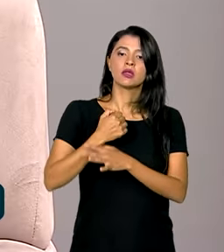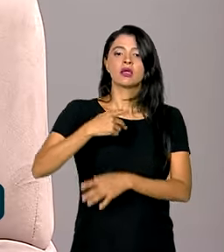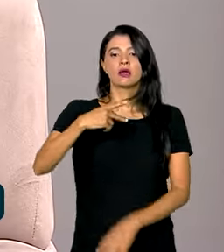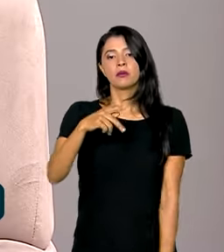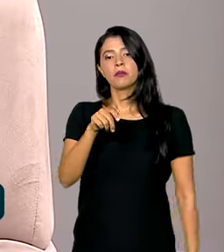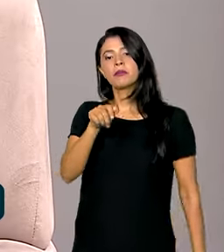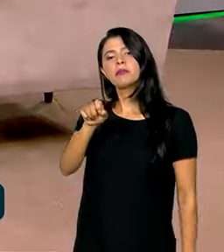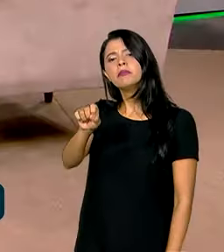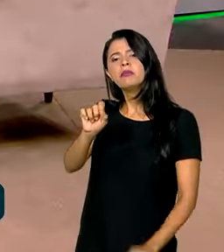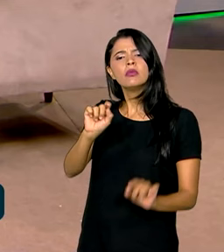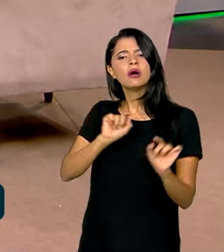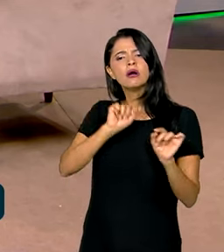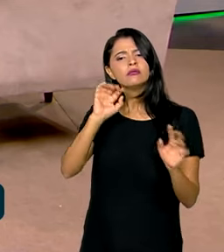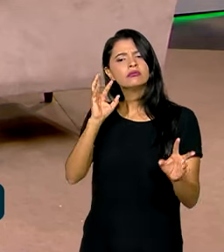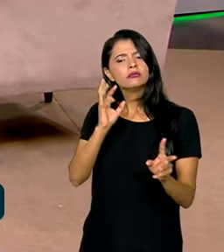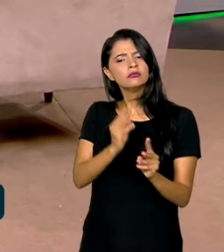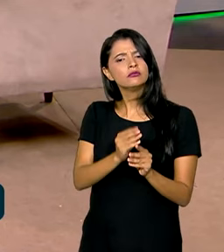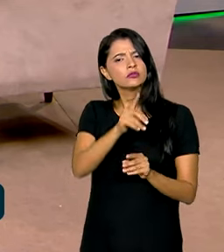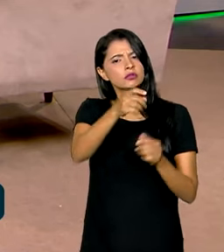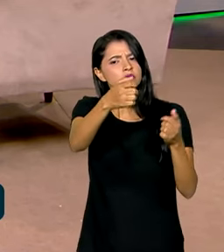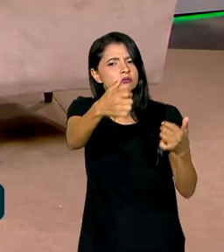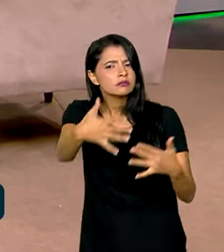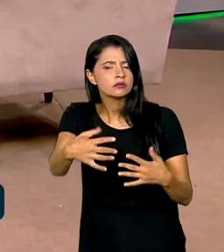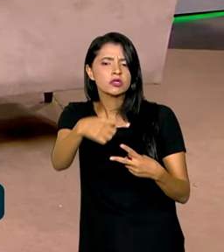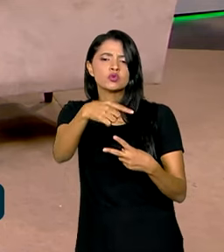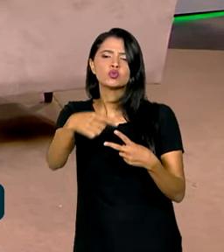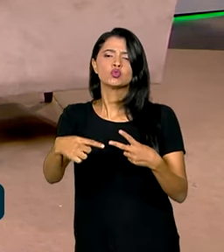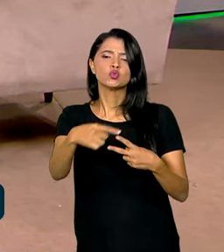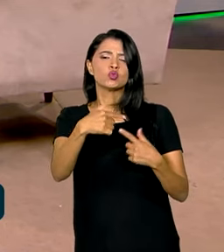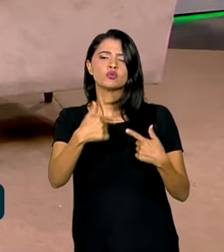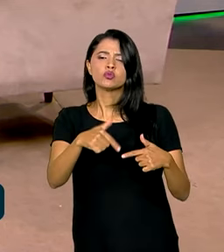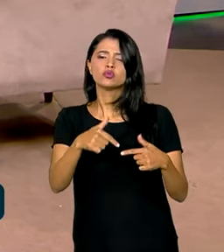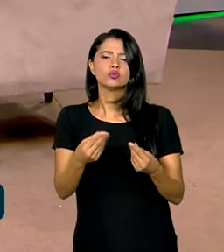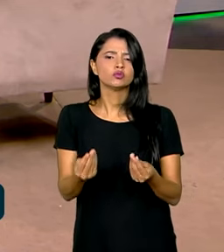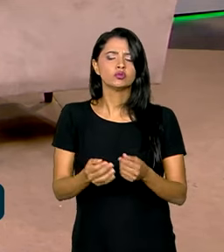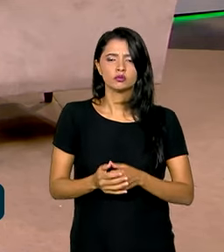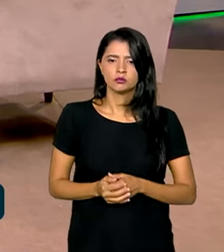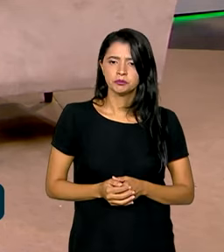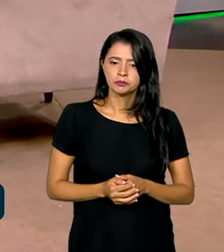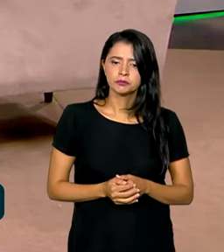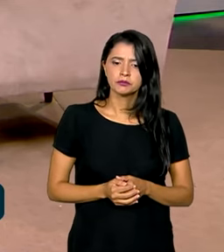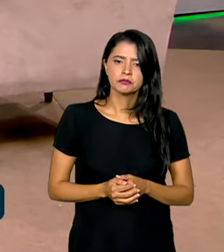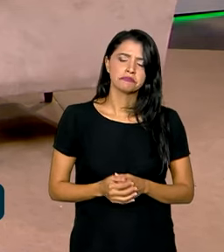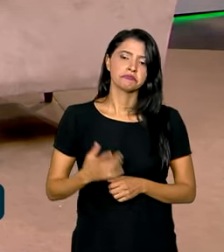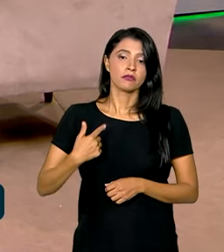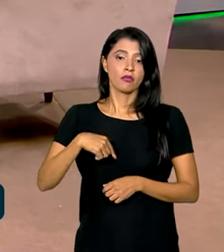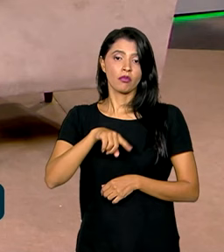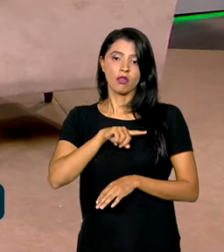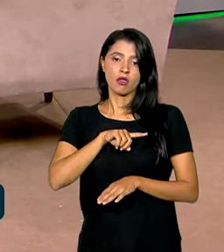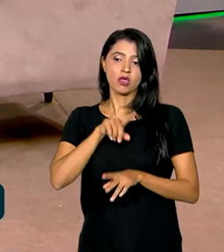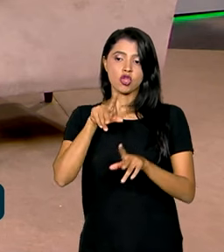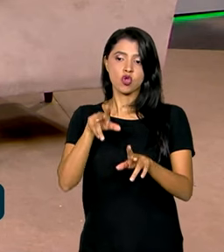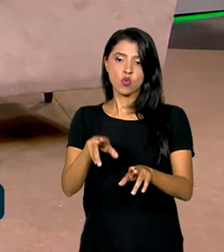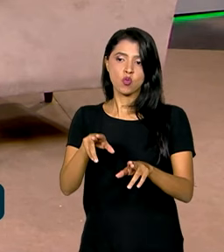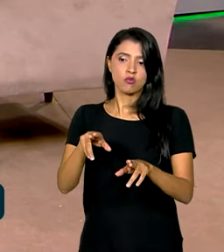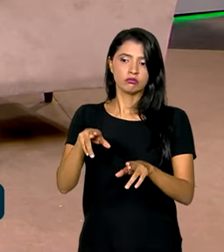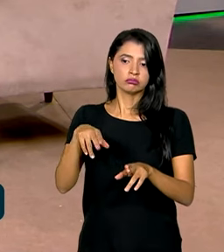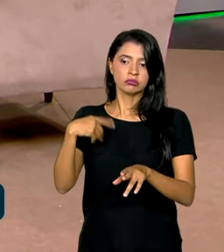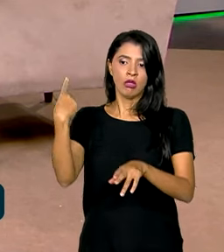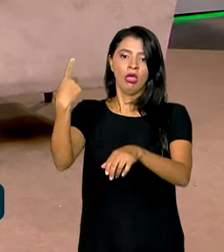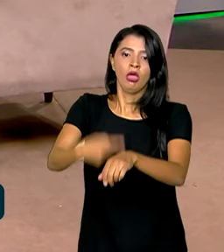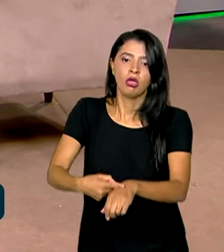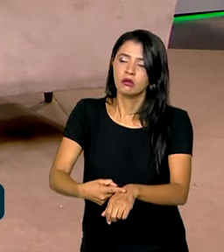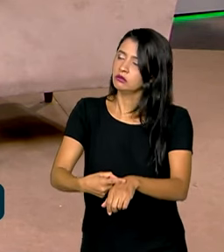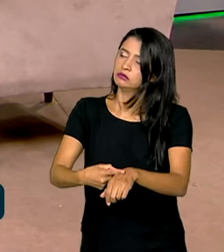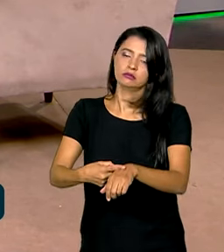né? Que balanço que o senhor faz, né, dessas duas iniciativas, ministro? Nós nunca fizemos nada improvisado. Sempre